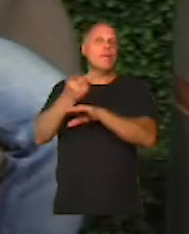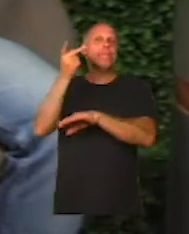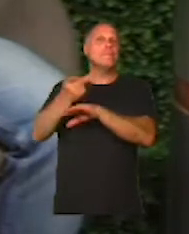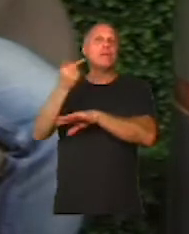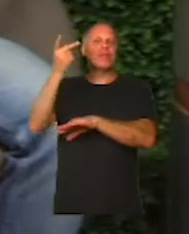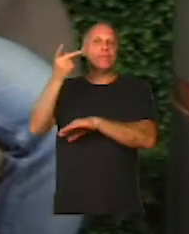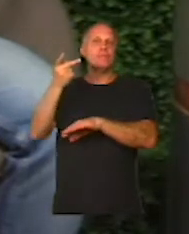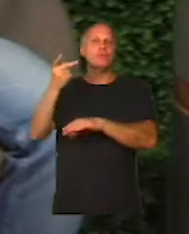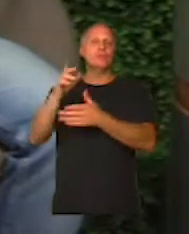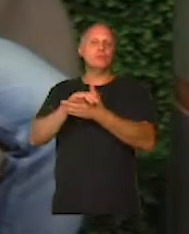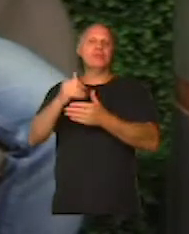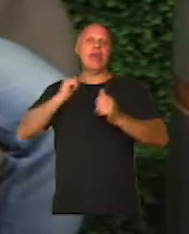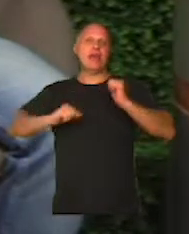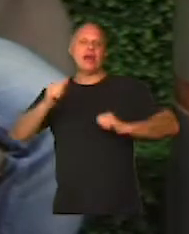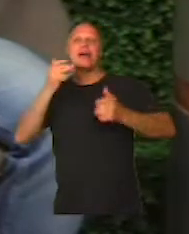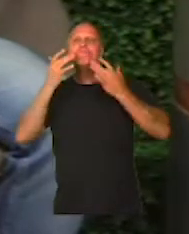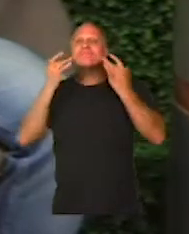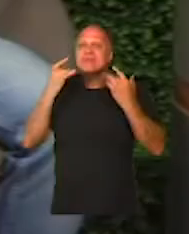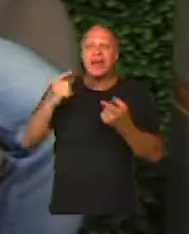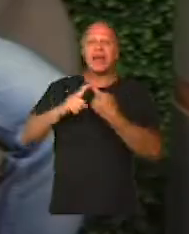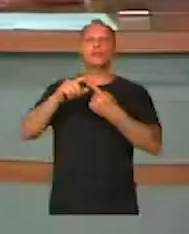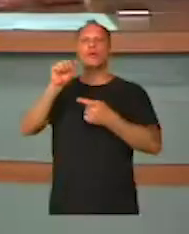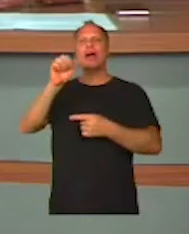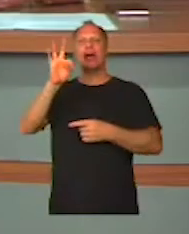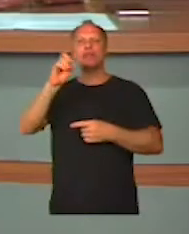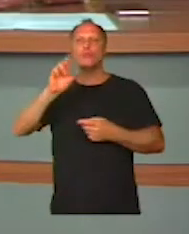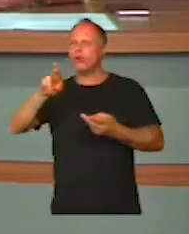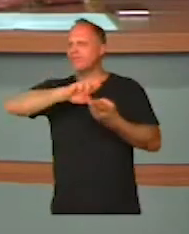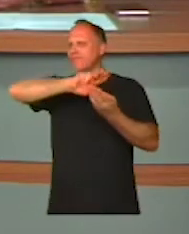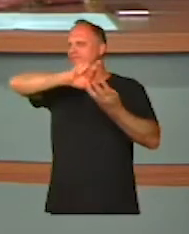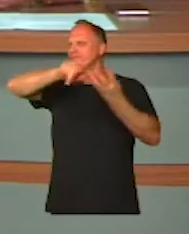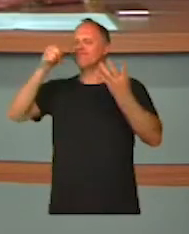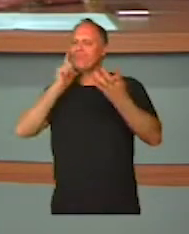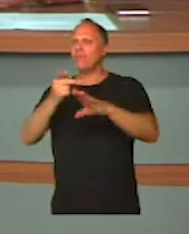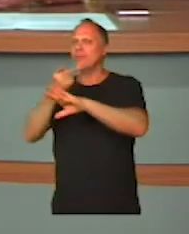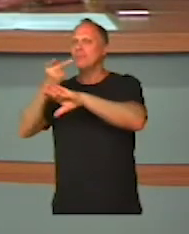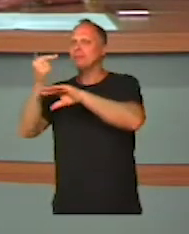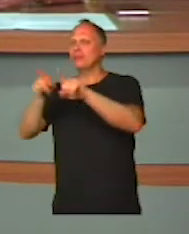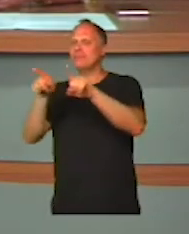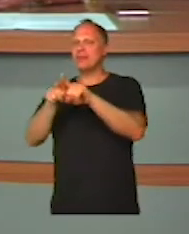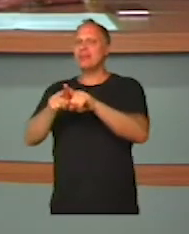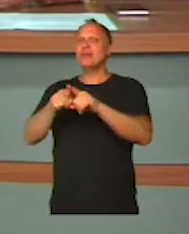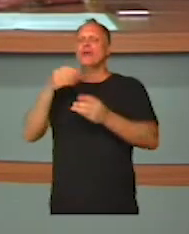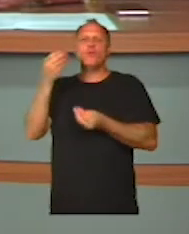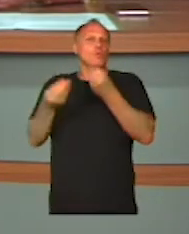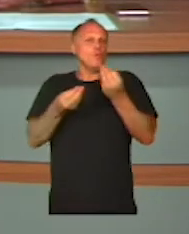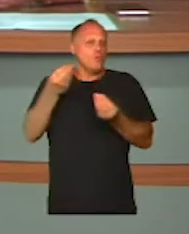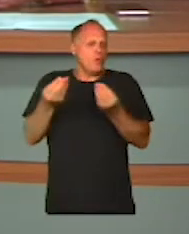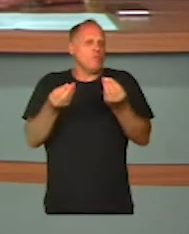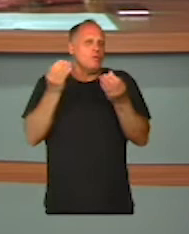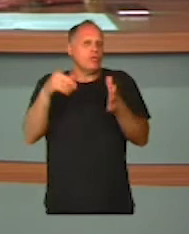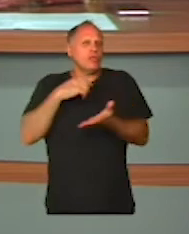como melhor atriz, ator coadjuvante, enfim, fizemos várias peças. Como a gente não tinha